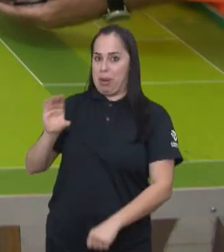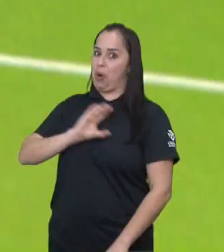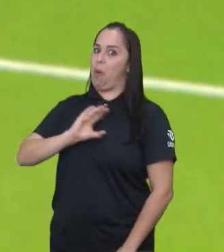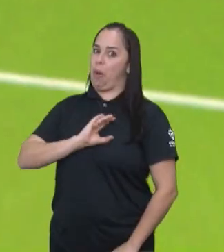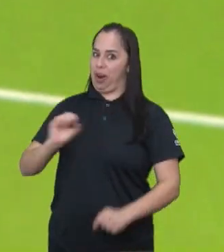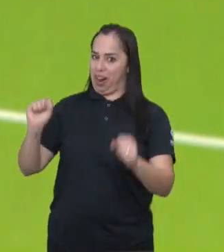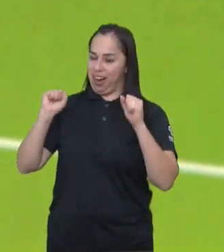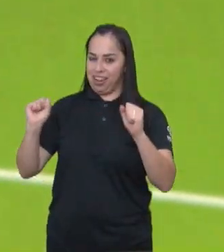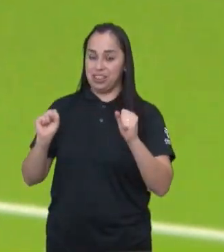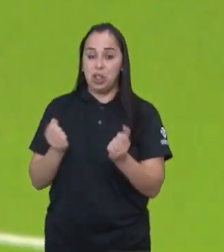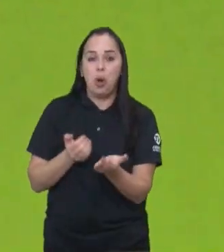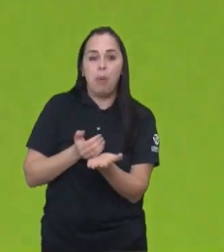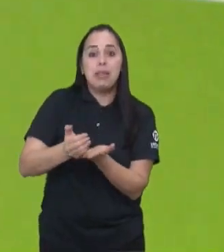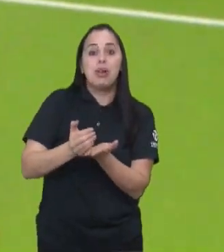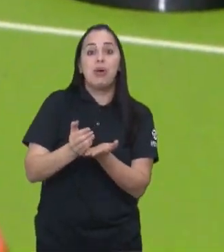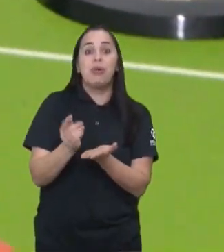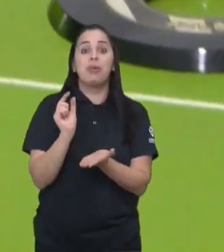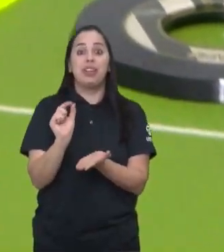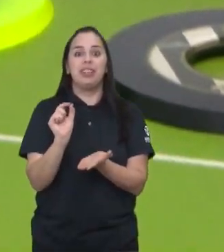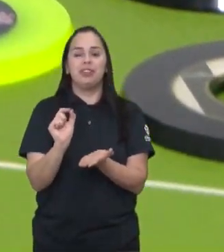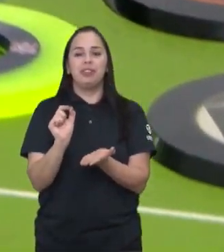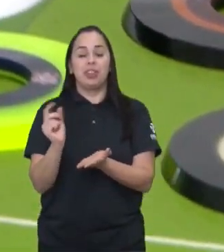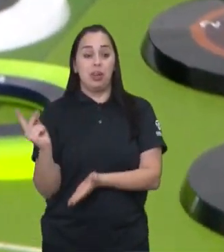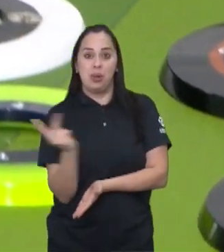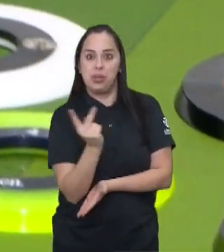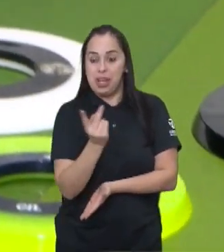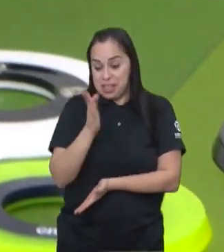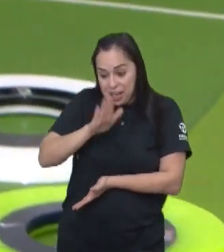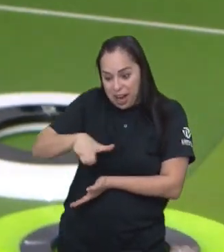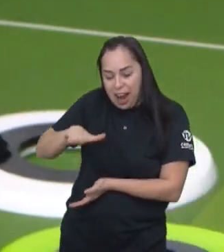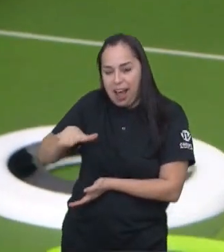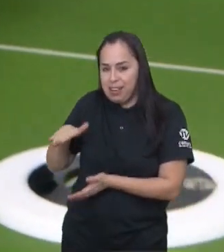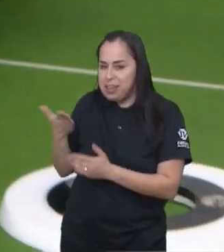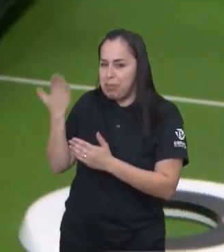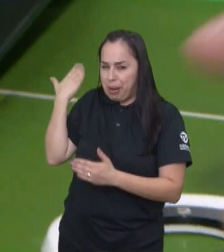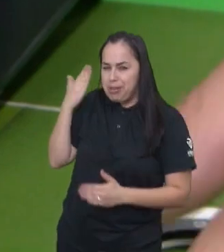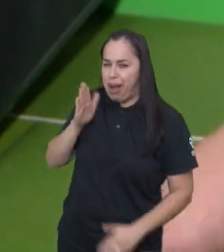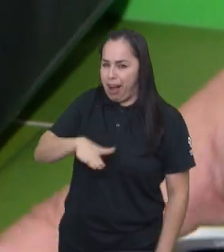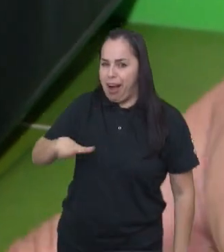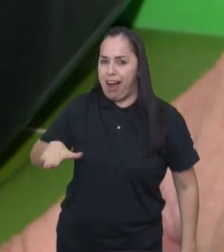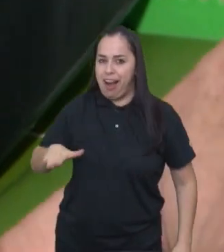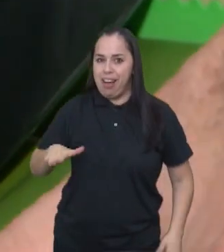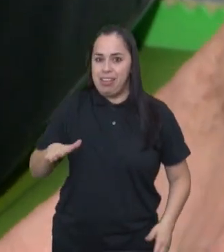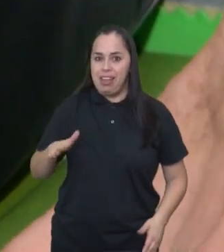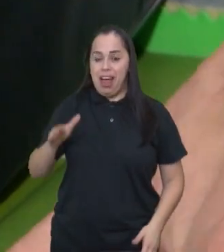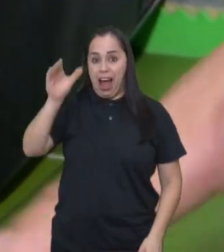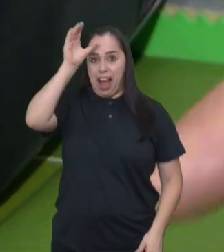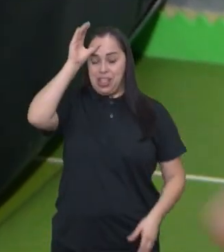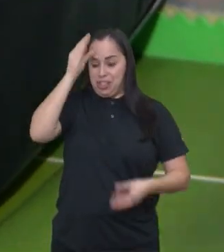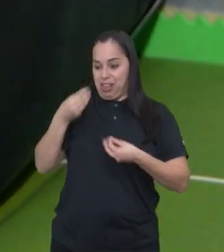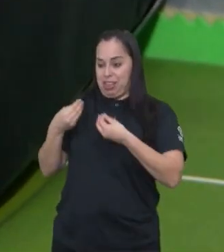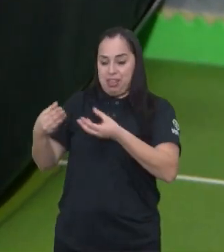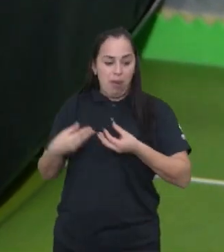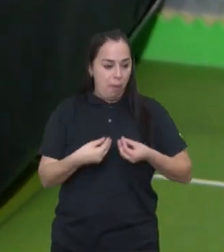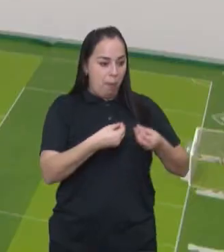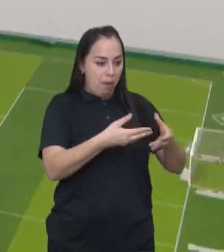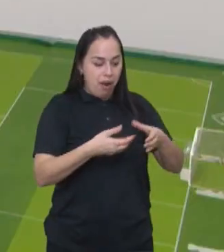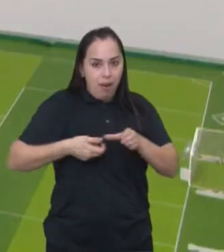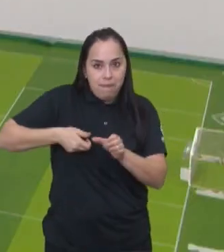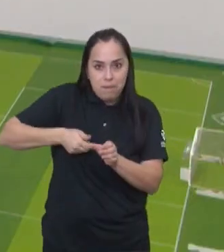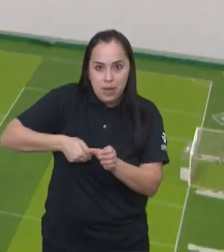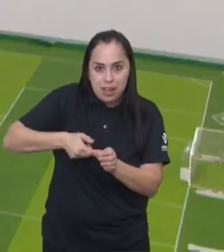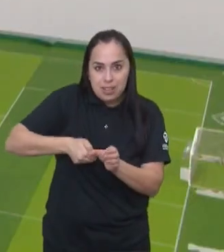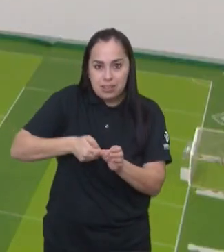corintiano. E tudo começou quando os dois, ainda meninos, ganharam times de futebol de botão dos clubes do coração.